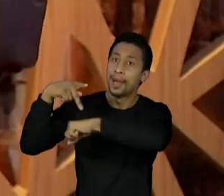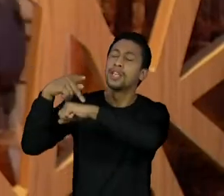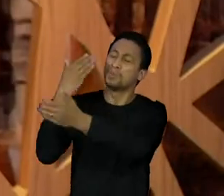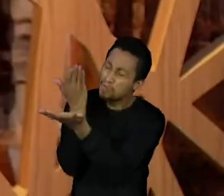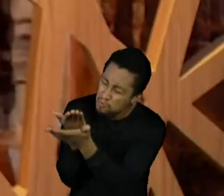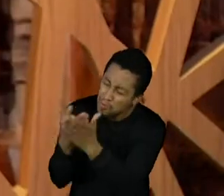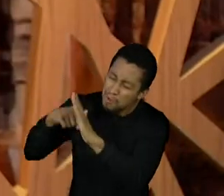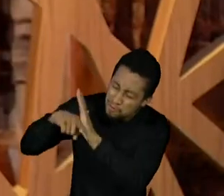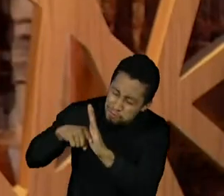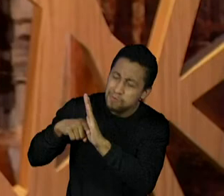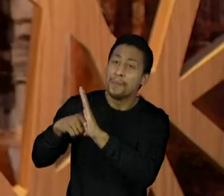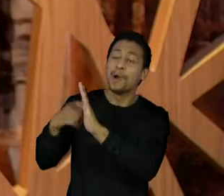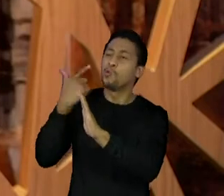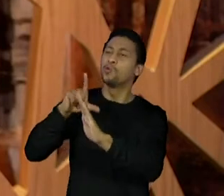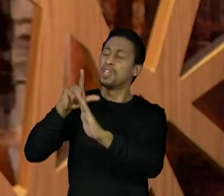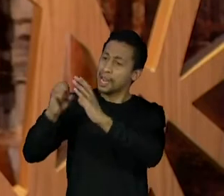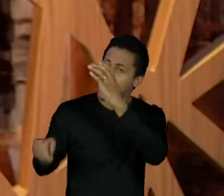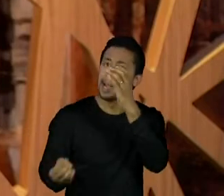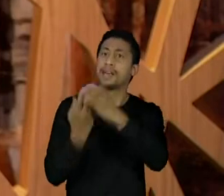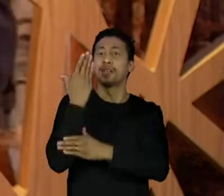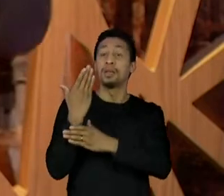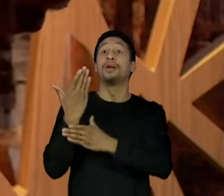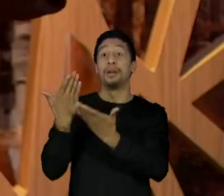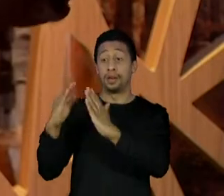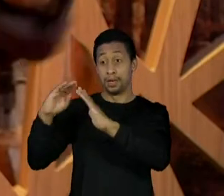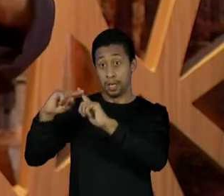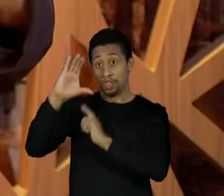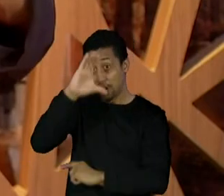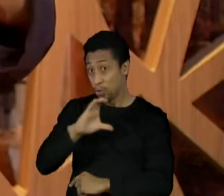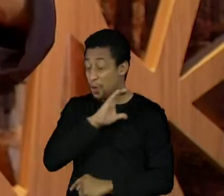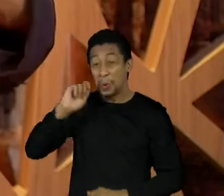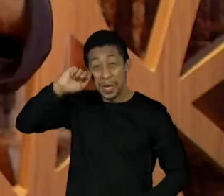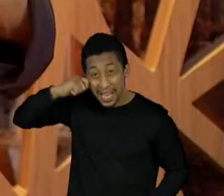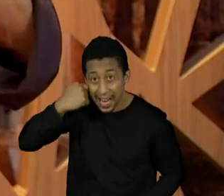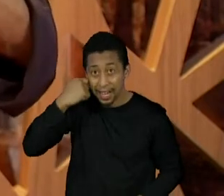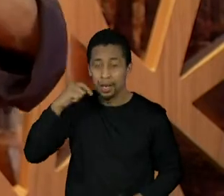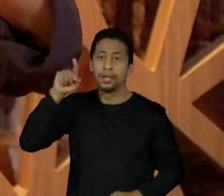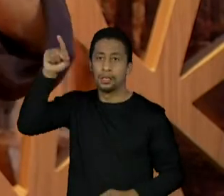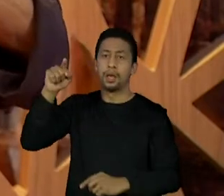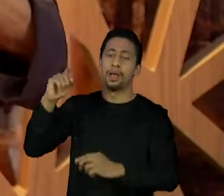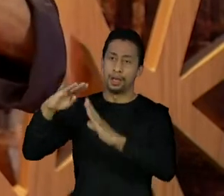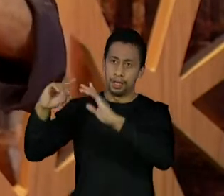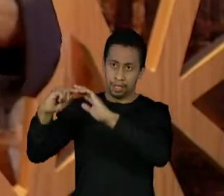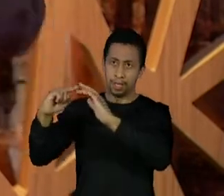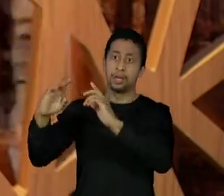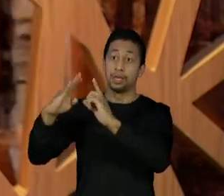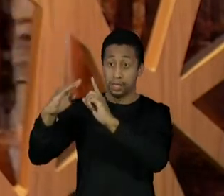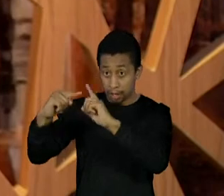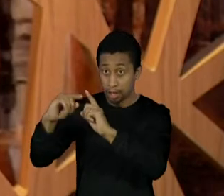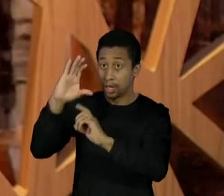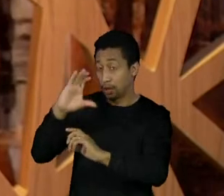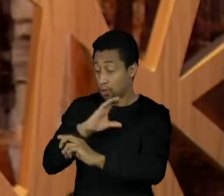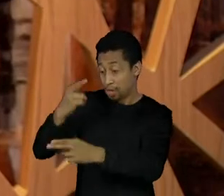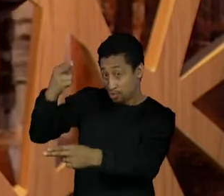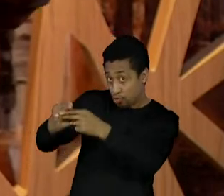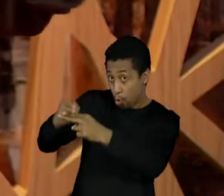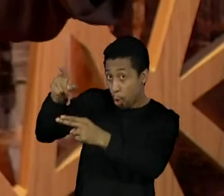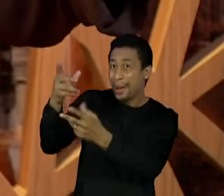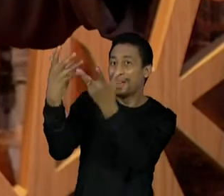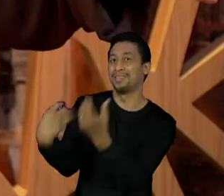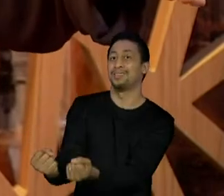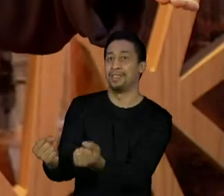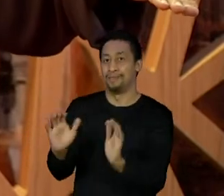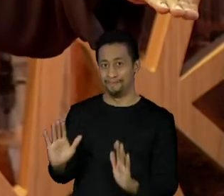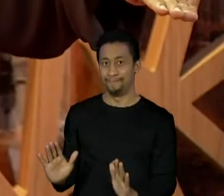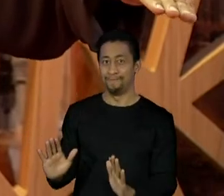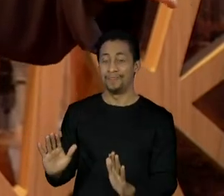afro-brasileira reconhecida por Roma. O setor conservador, liderado por Dom Eugênio Salles, passou a foice em todos